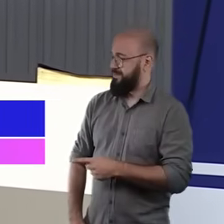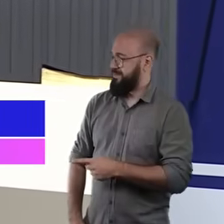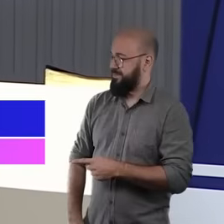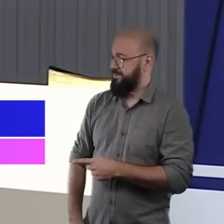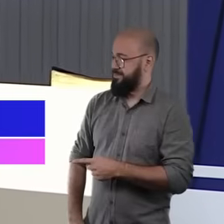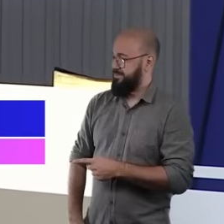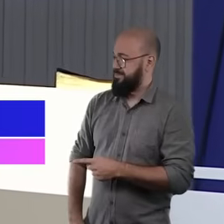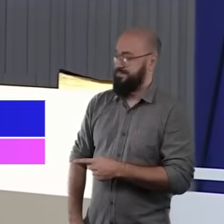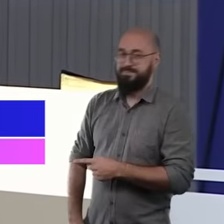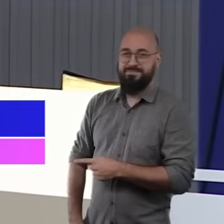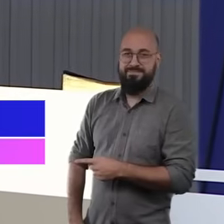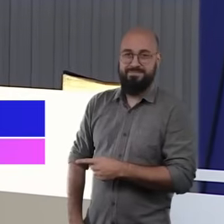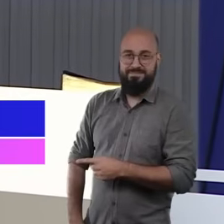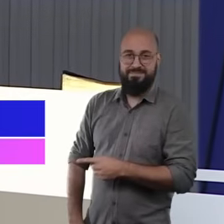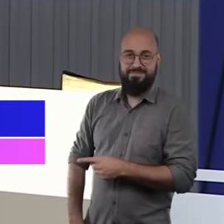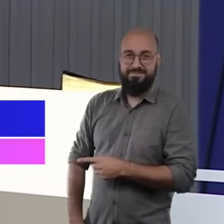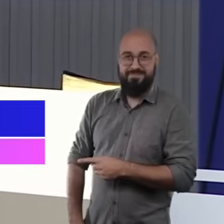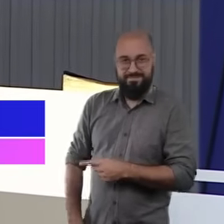novotempo.com/escola bíblica.